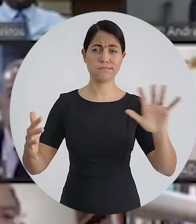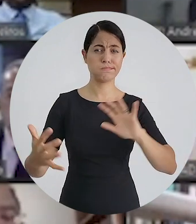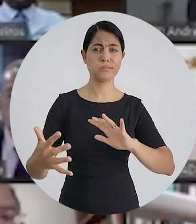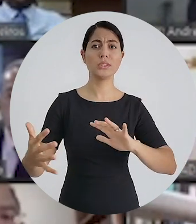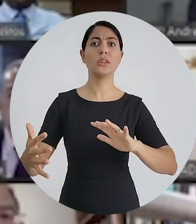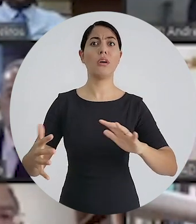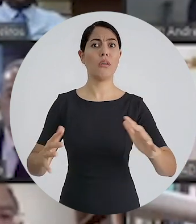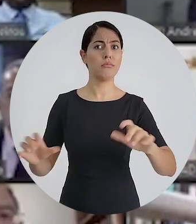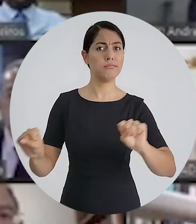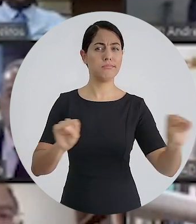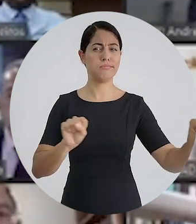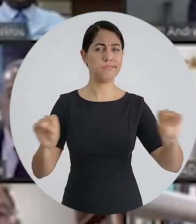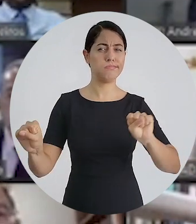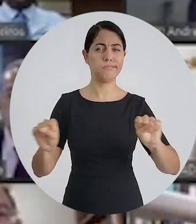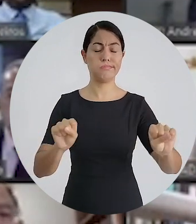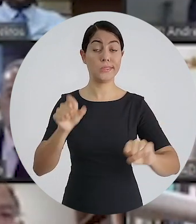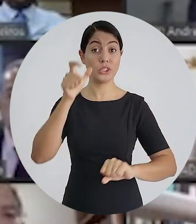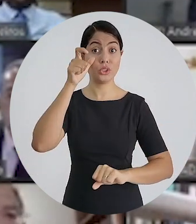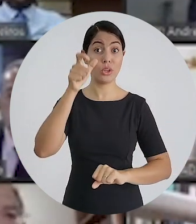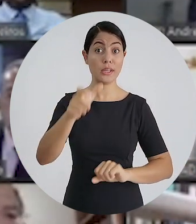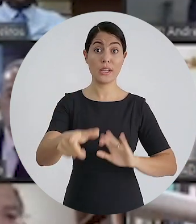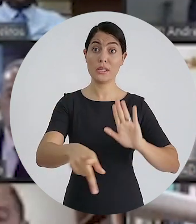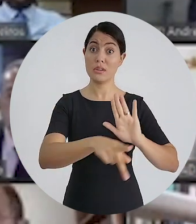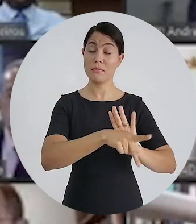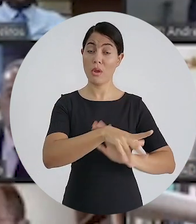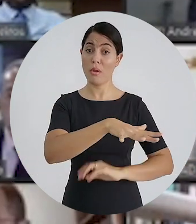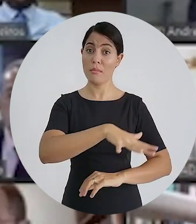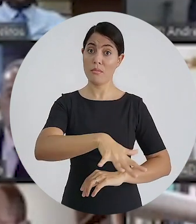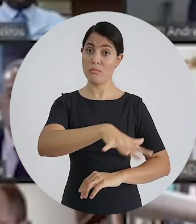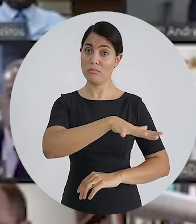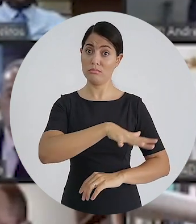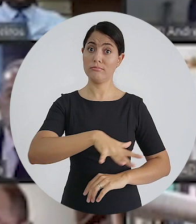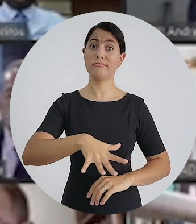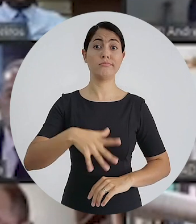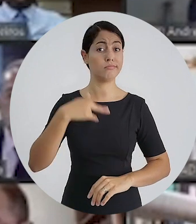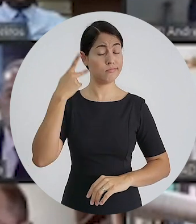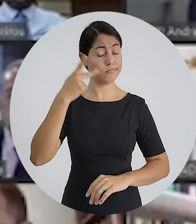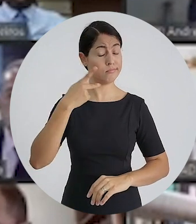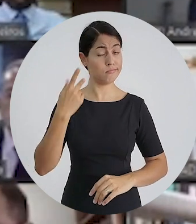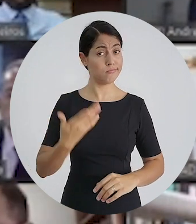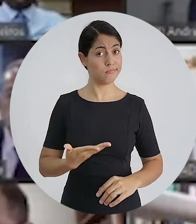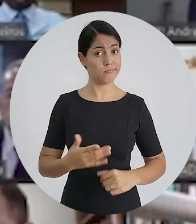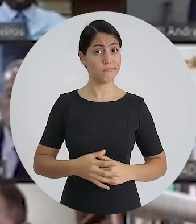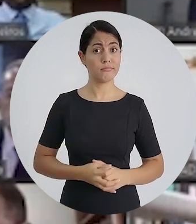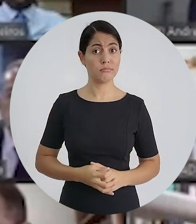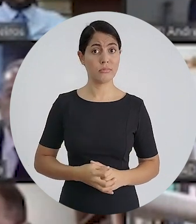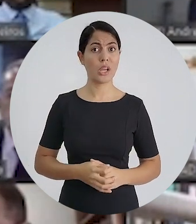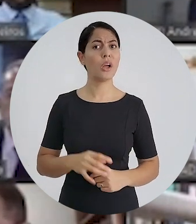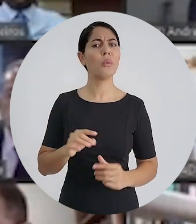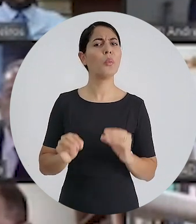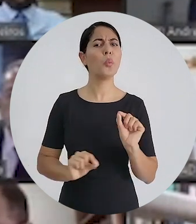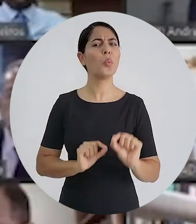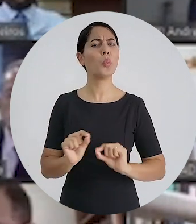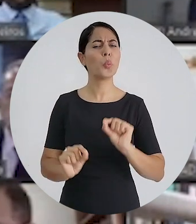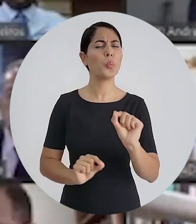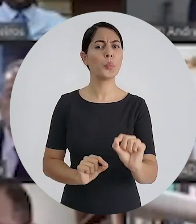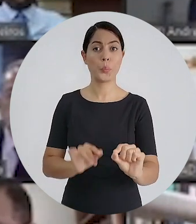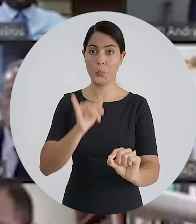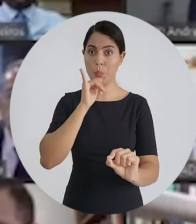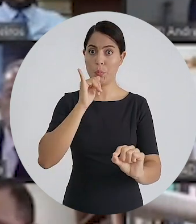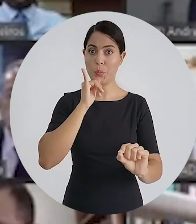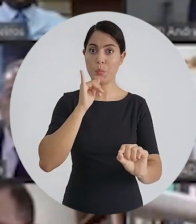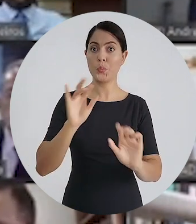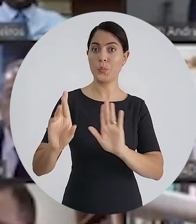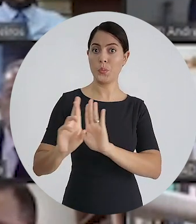e social, transcendente de interesses meramente particulares, ilação a que se chega pelo simples cotejo entre a